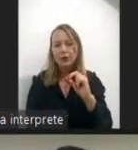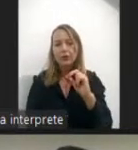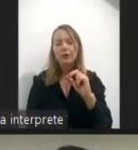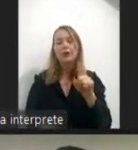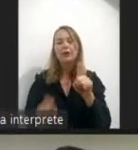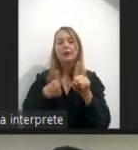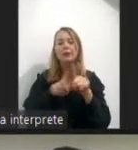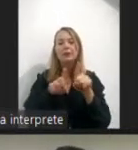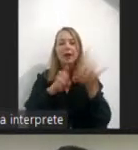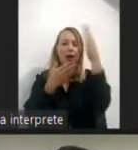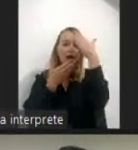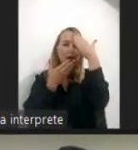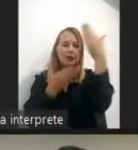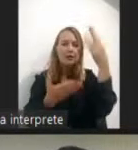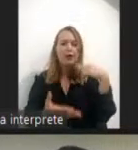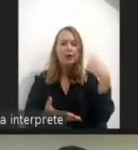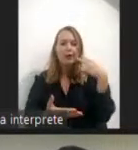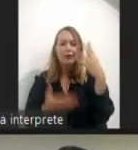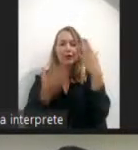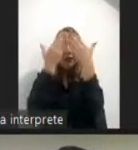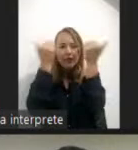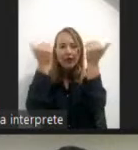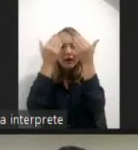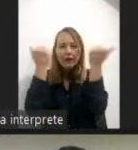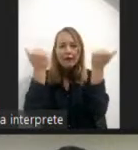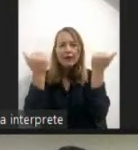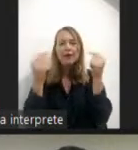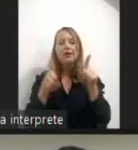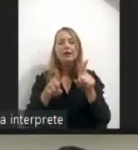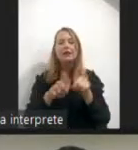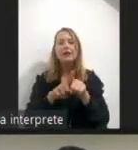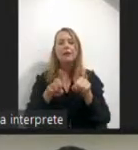ao vereador Davi, ao cerimonialista